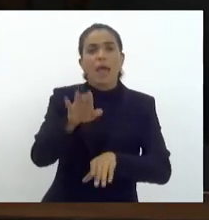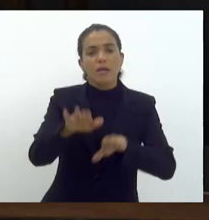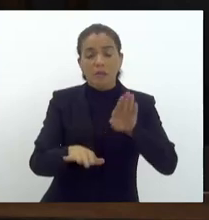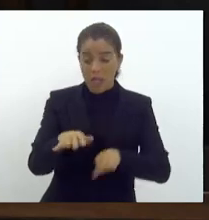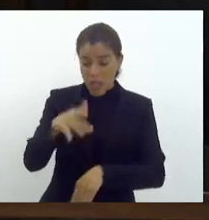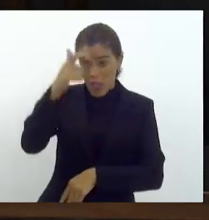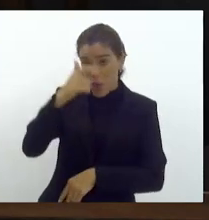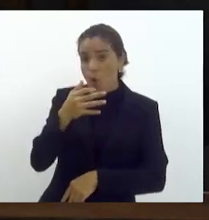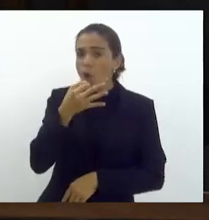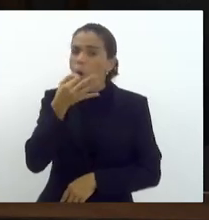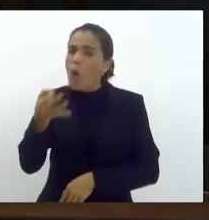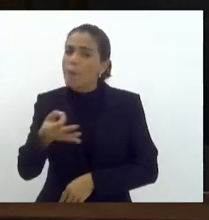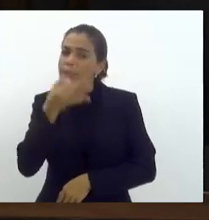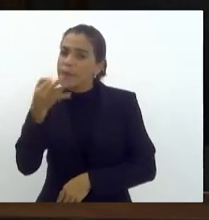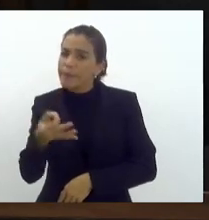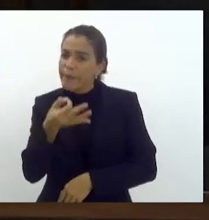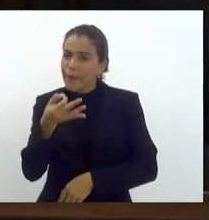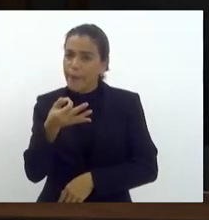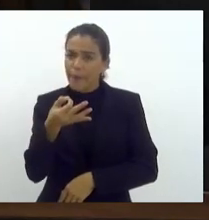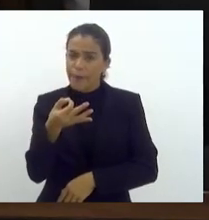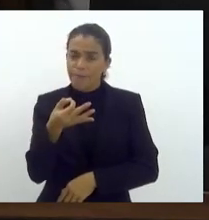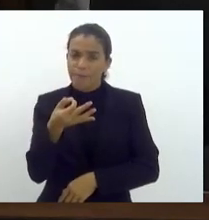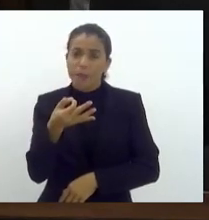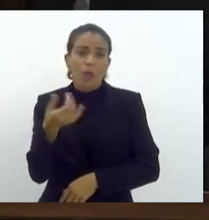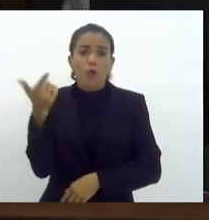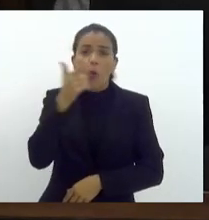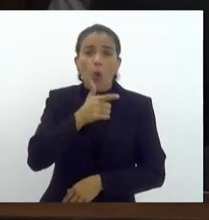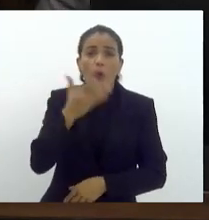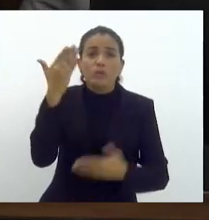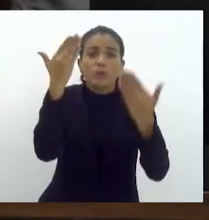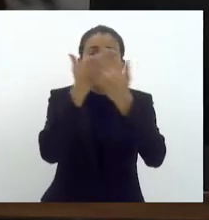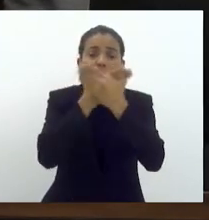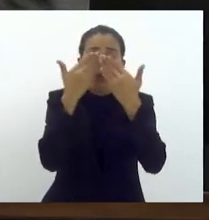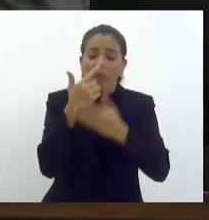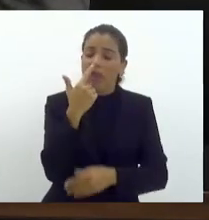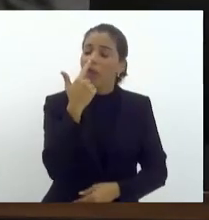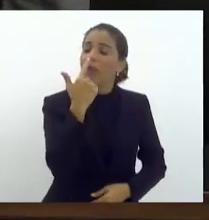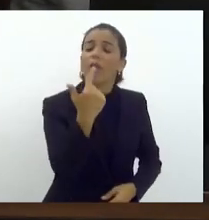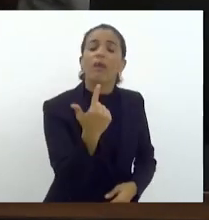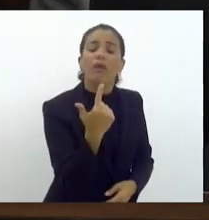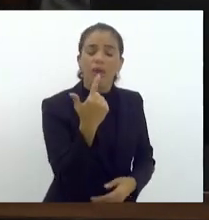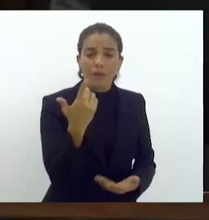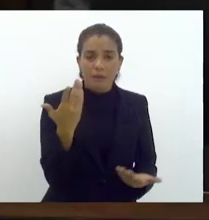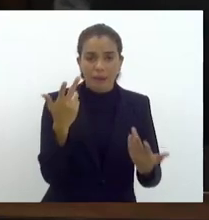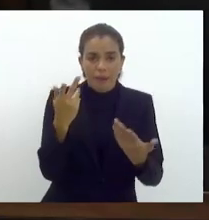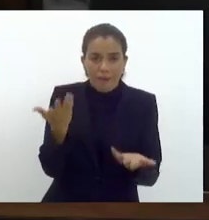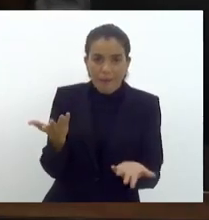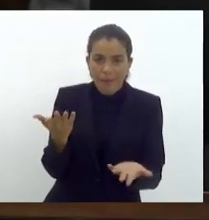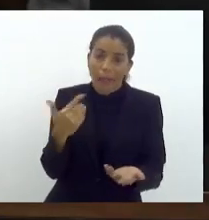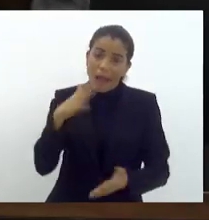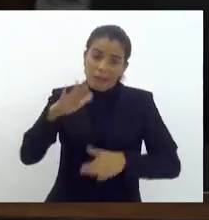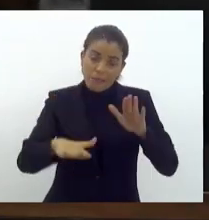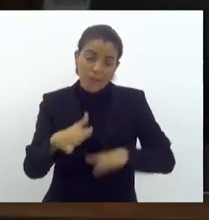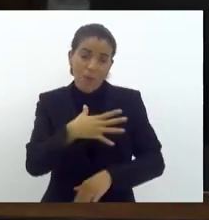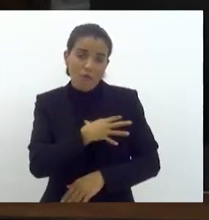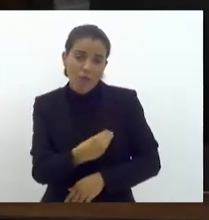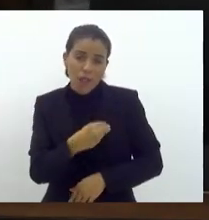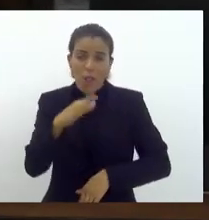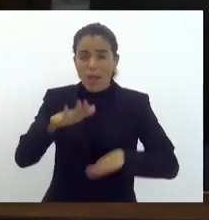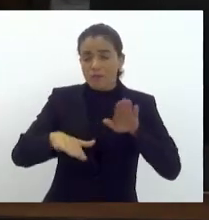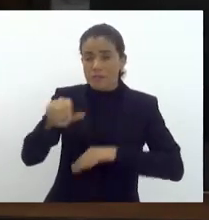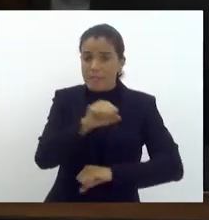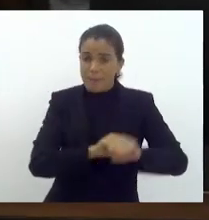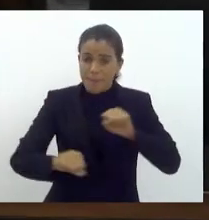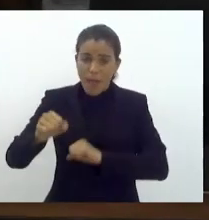com uma opinião que nem a frente do Palma do meu nariz eu tô conseguindo enxergar que eu esteja errado e às vezes é meu filho ou é a